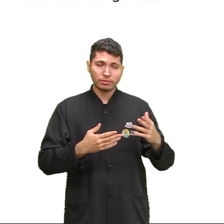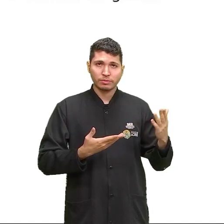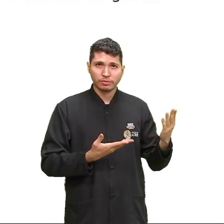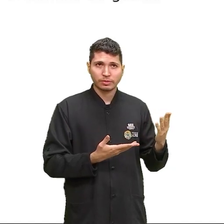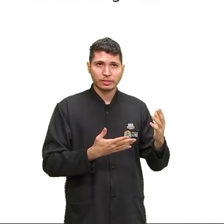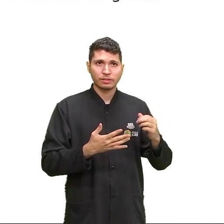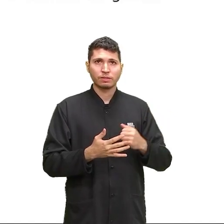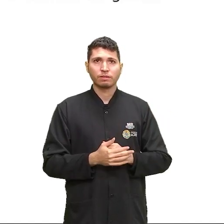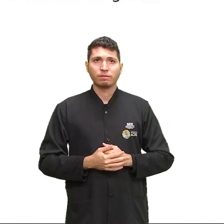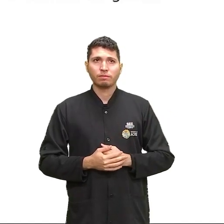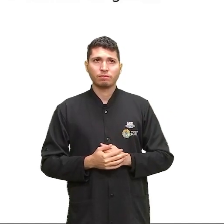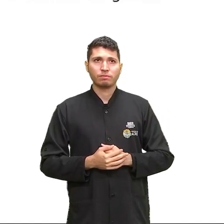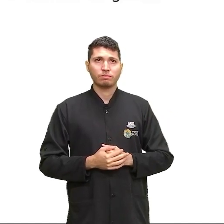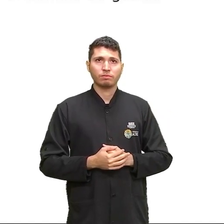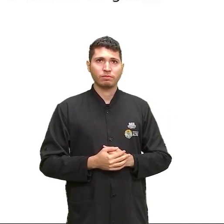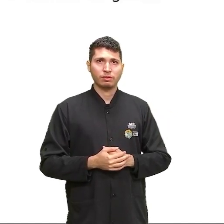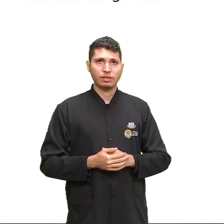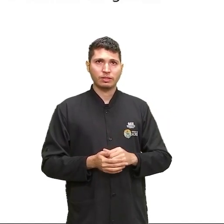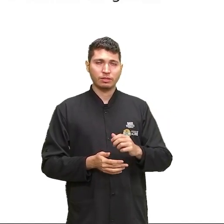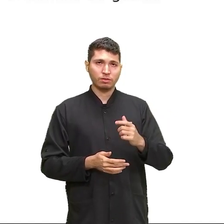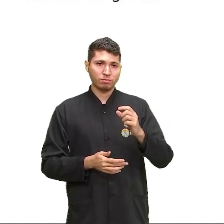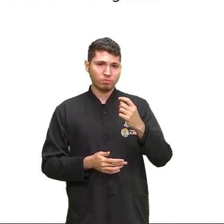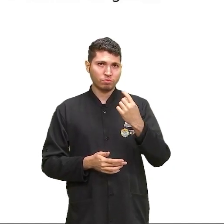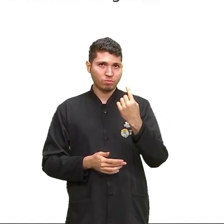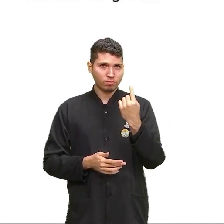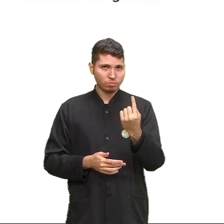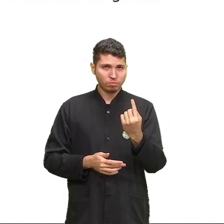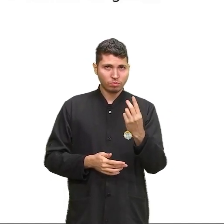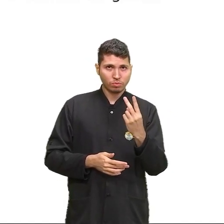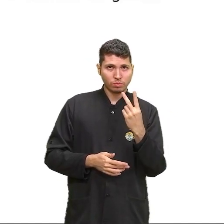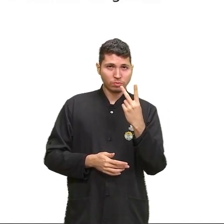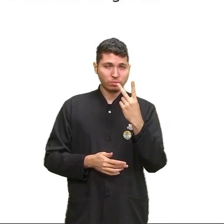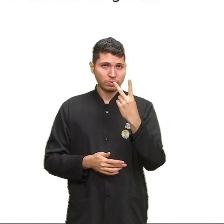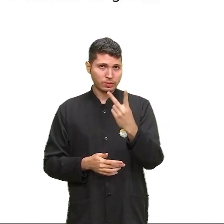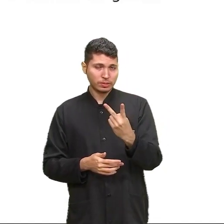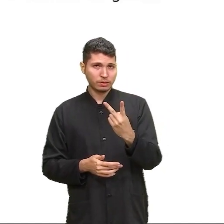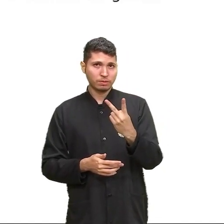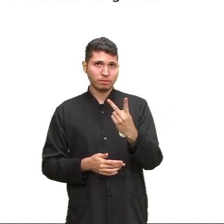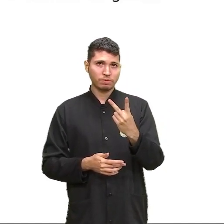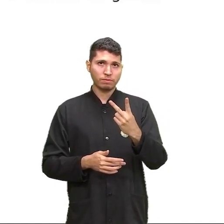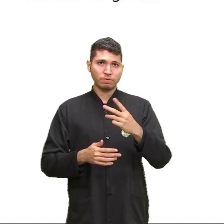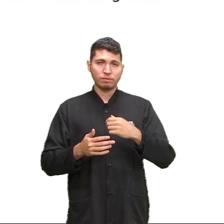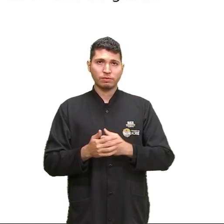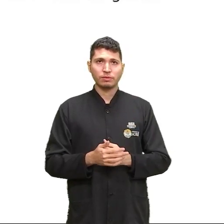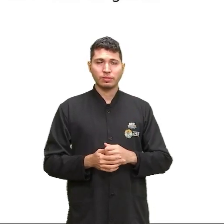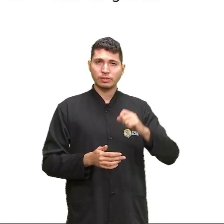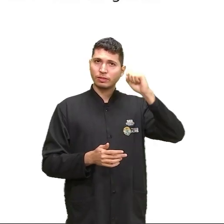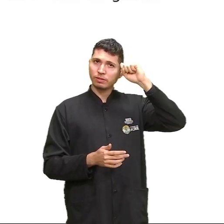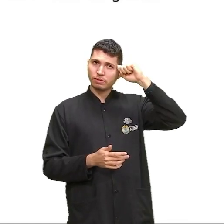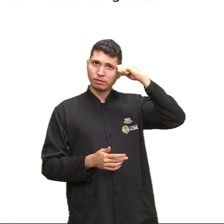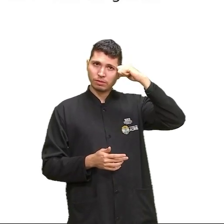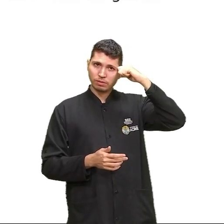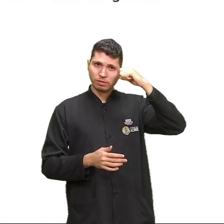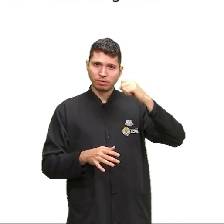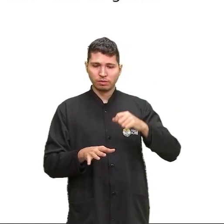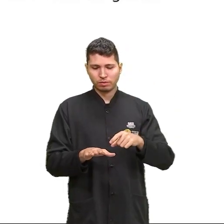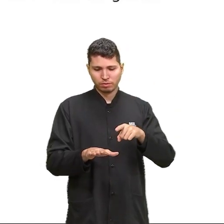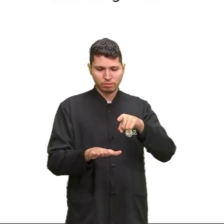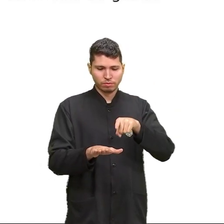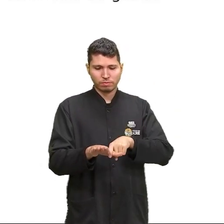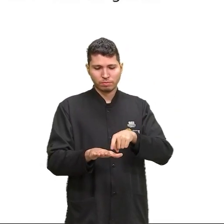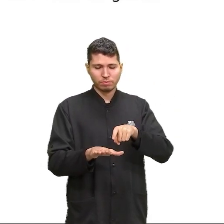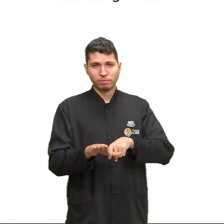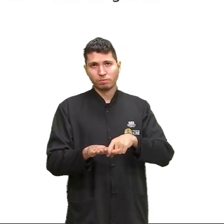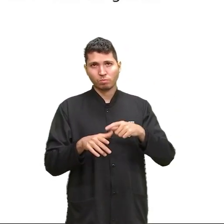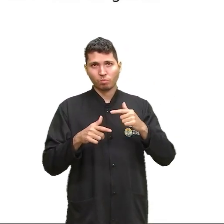seguida por um ou dois negros domésticos, trajados de librés, mas com os pés nus. Se é uma mulher que